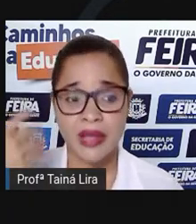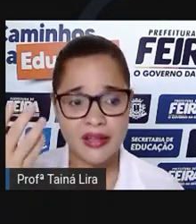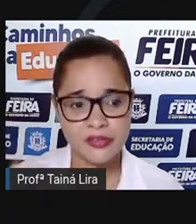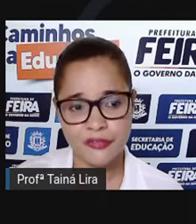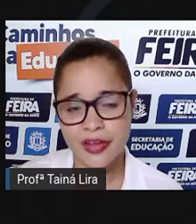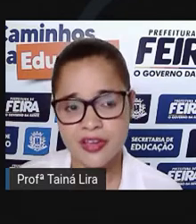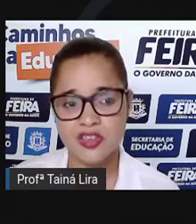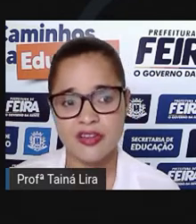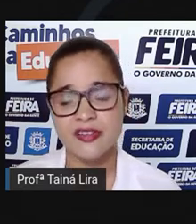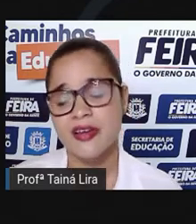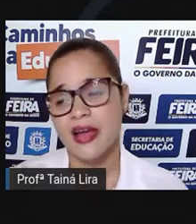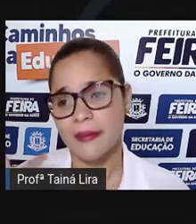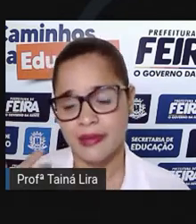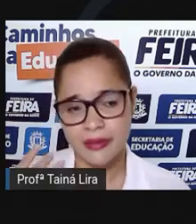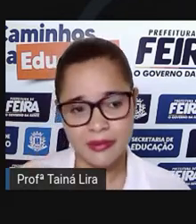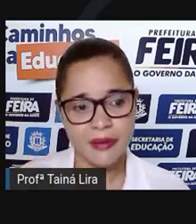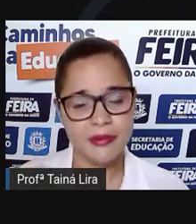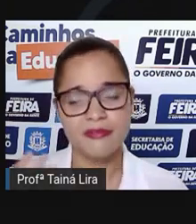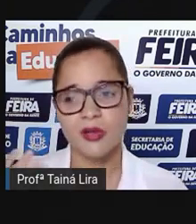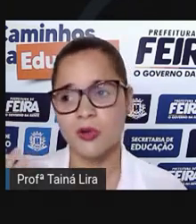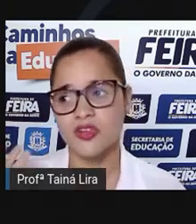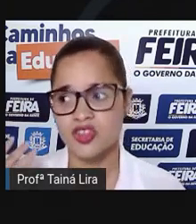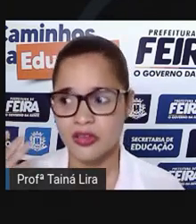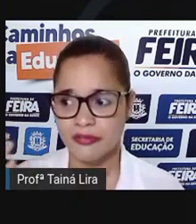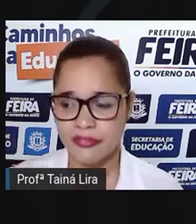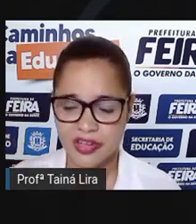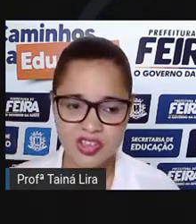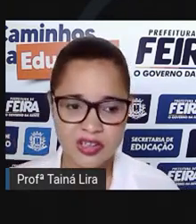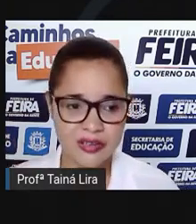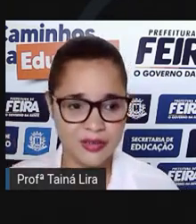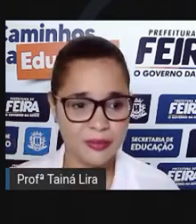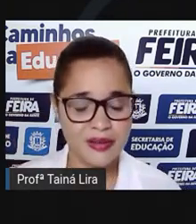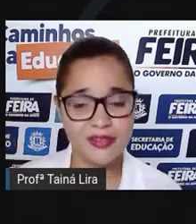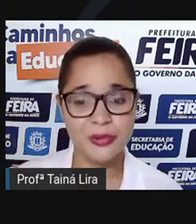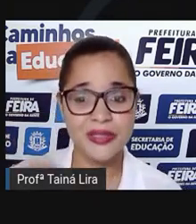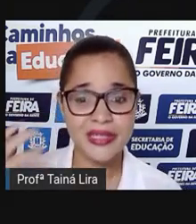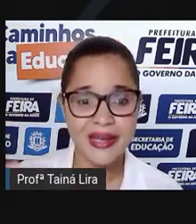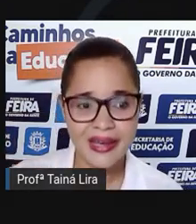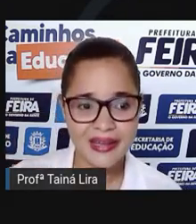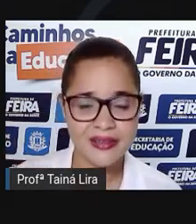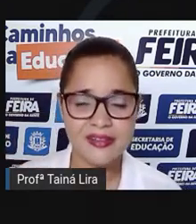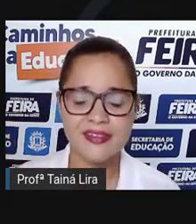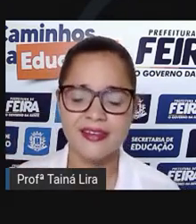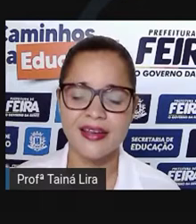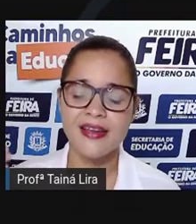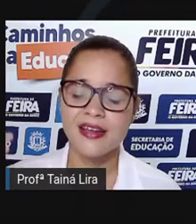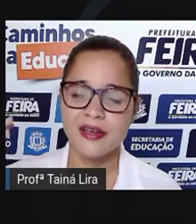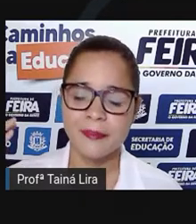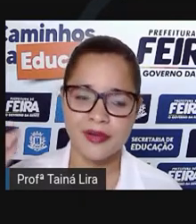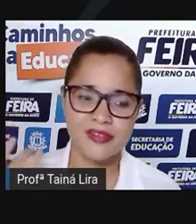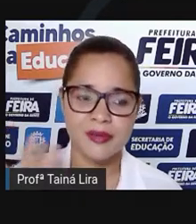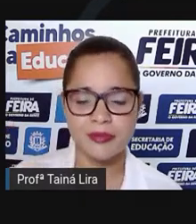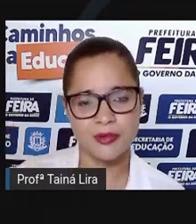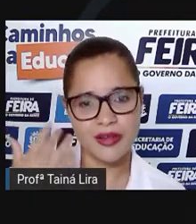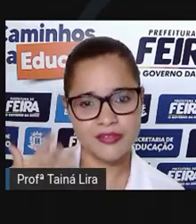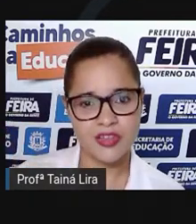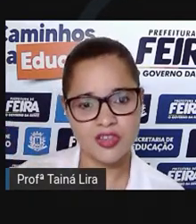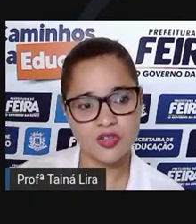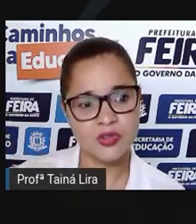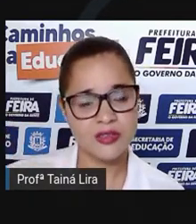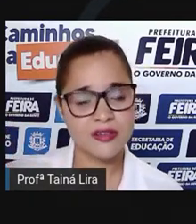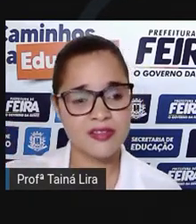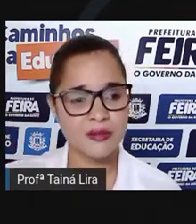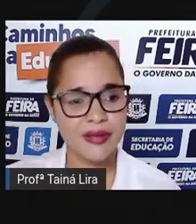danças as festas lembra que aquela falou a gente tem festa aqui no Brasil o que é herança e por exemplo